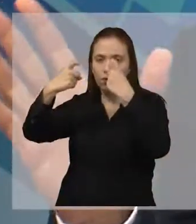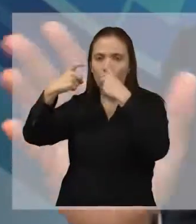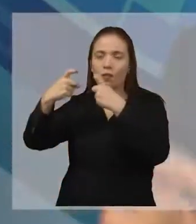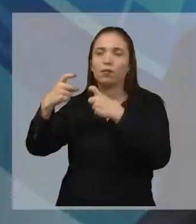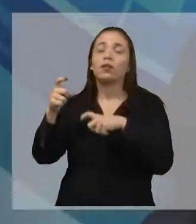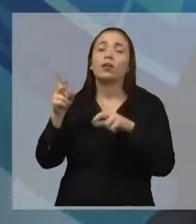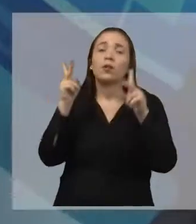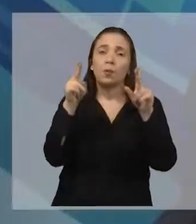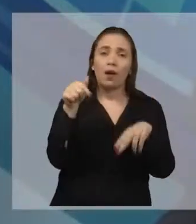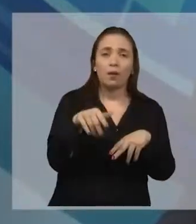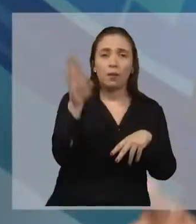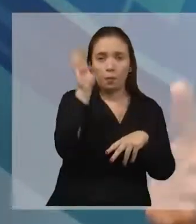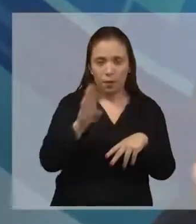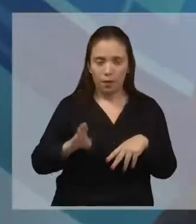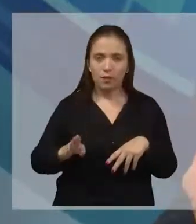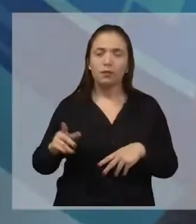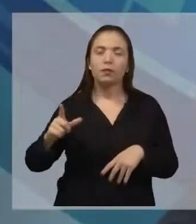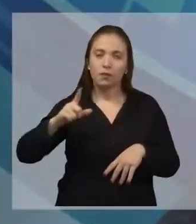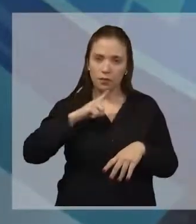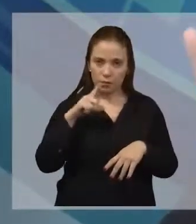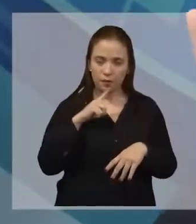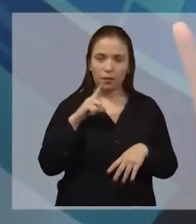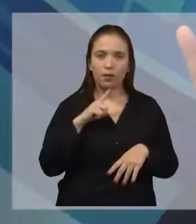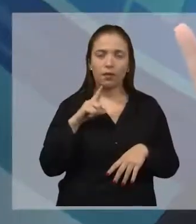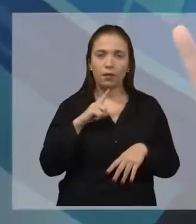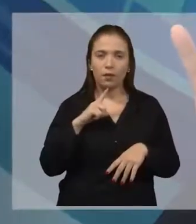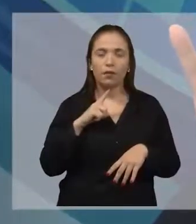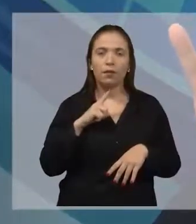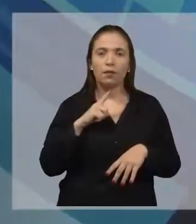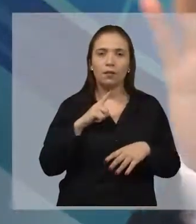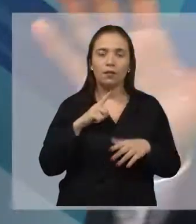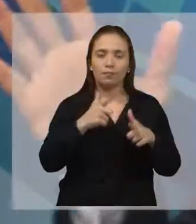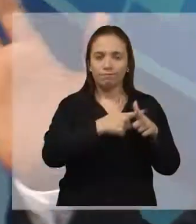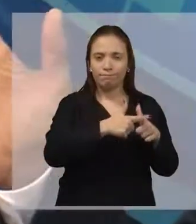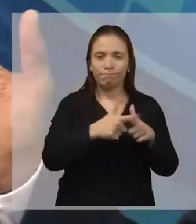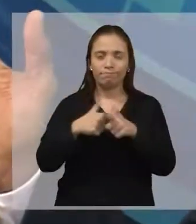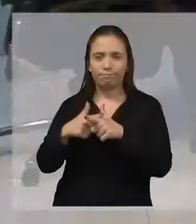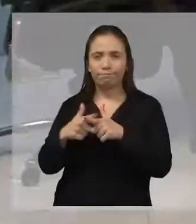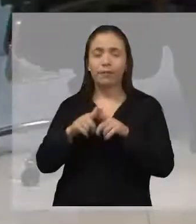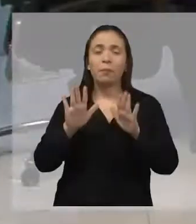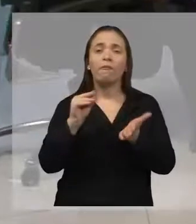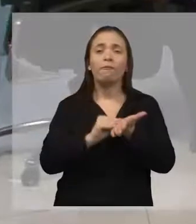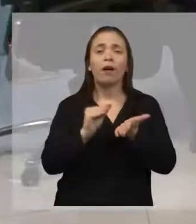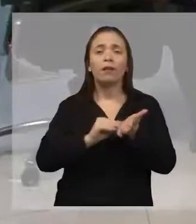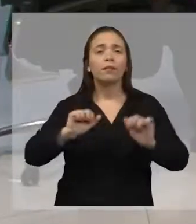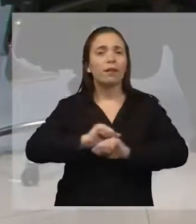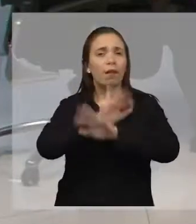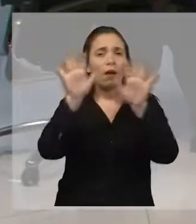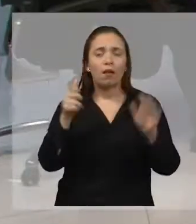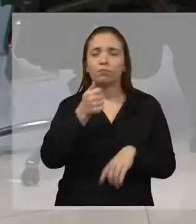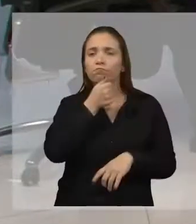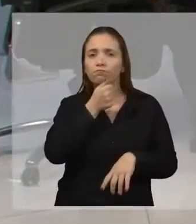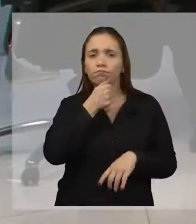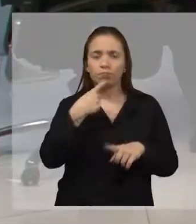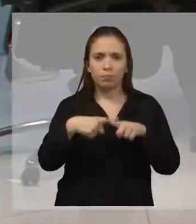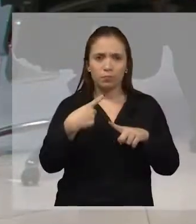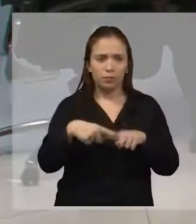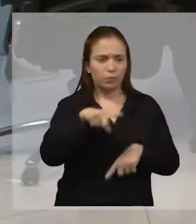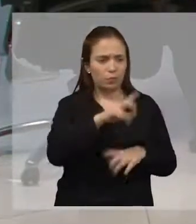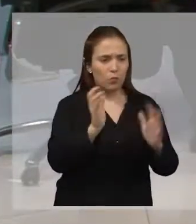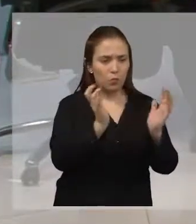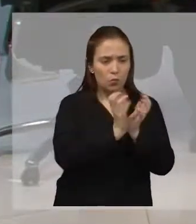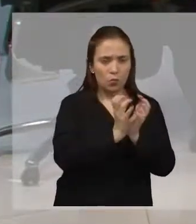de conter as ideias do socialismo e do comunismo que vem chegando aqui pela América a